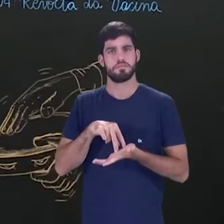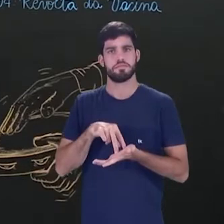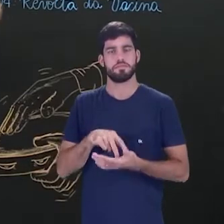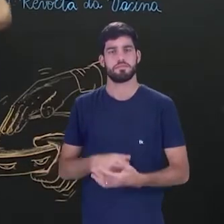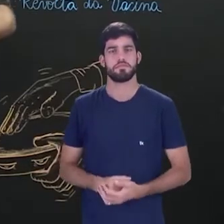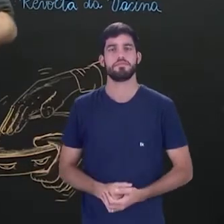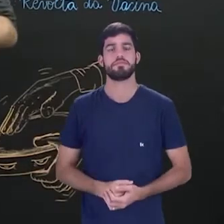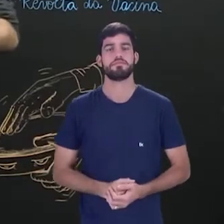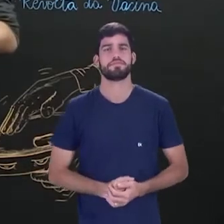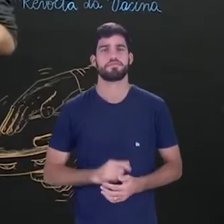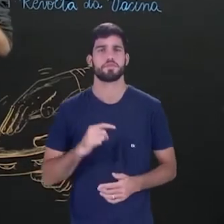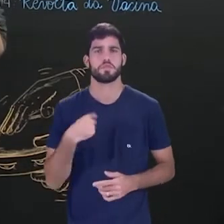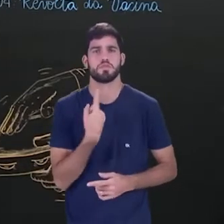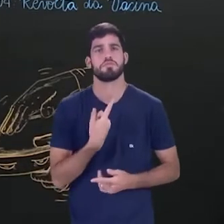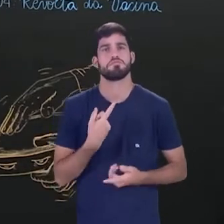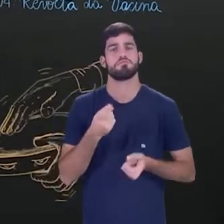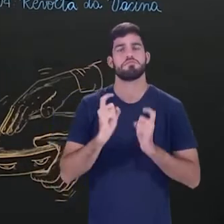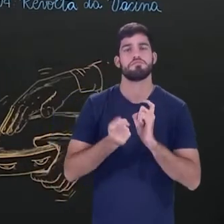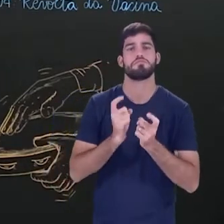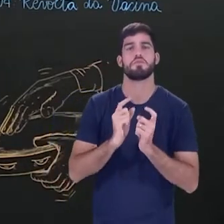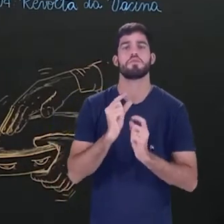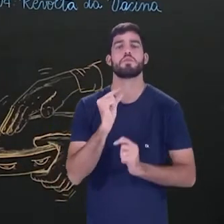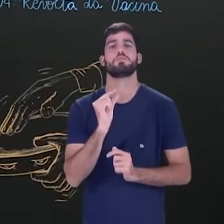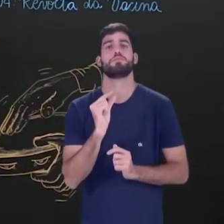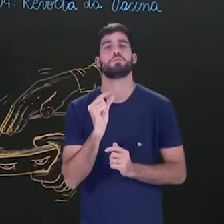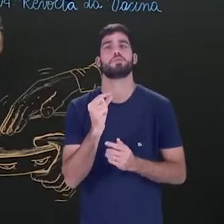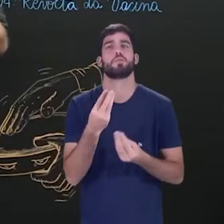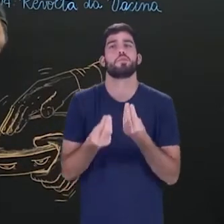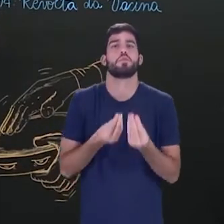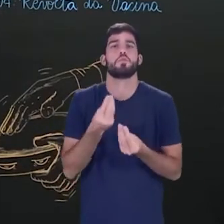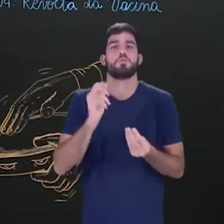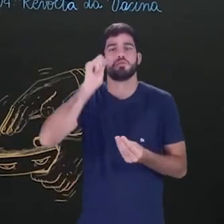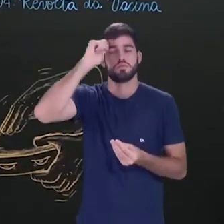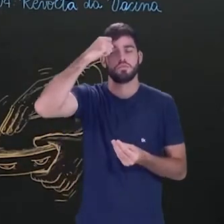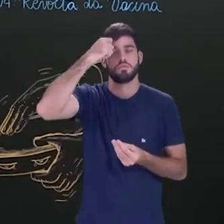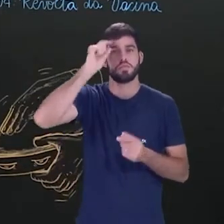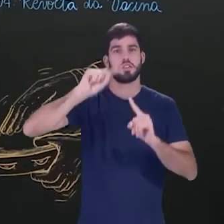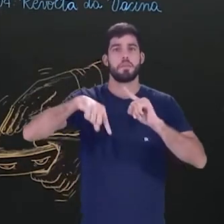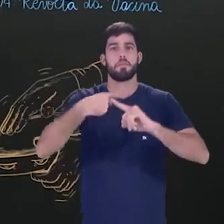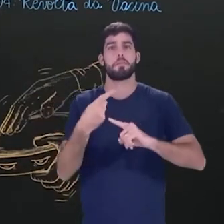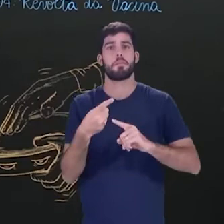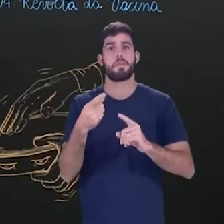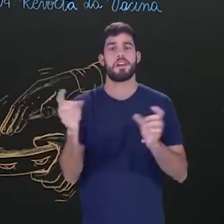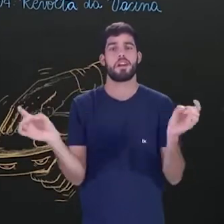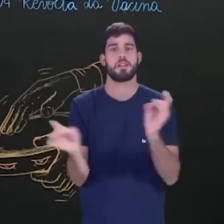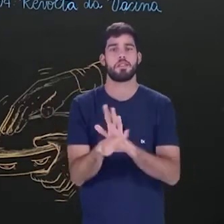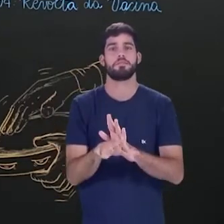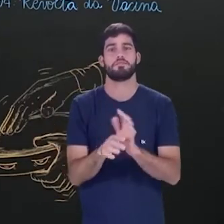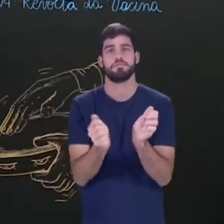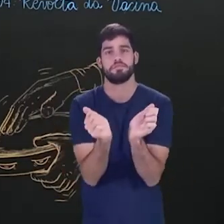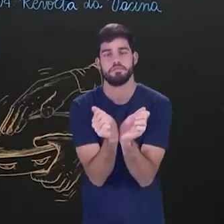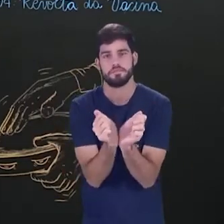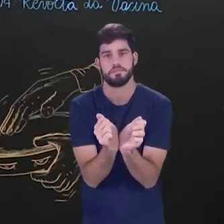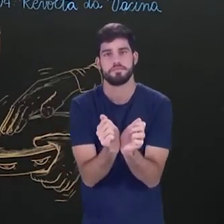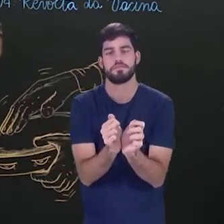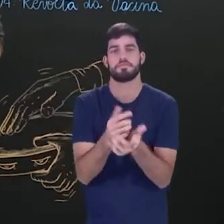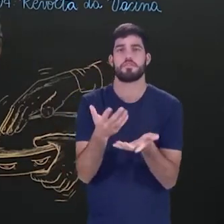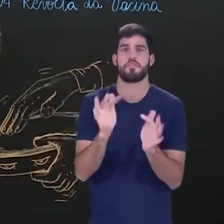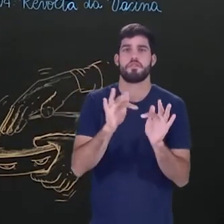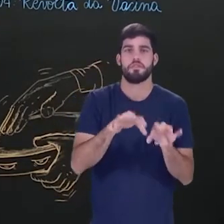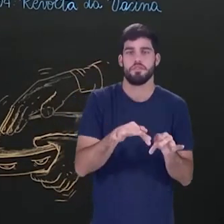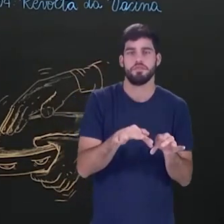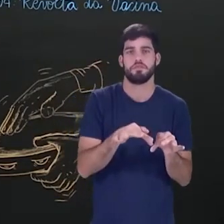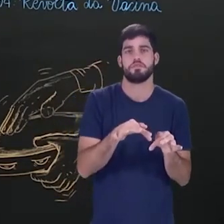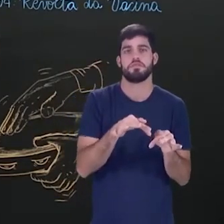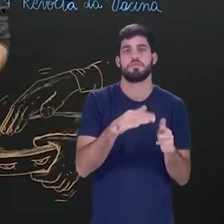vai discutir um pouco como é que foi a condição dos negros após o fim da escravidão no Brasil, tanto no finzinho do Império